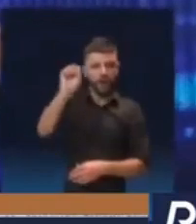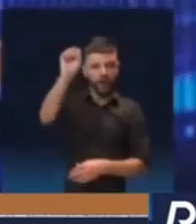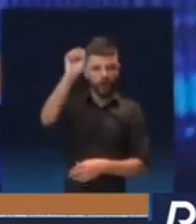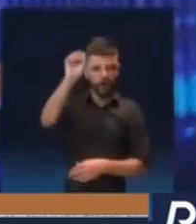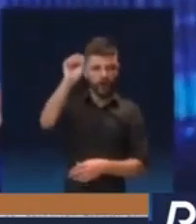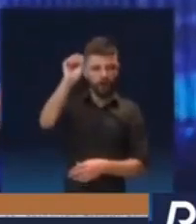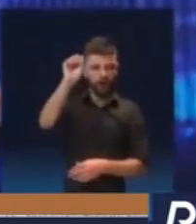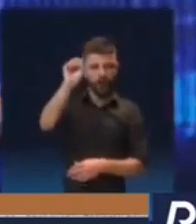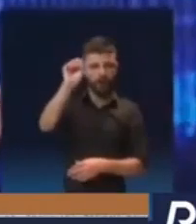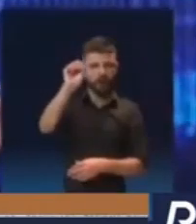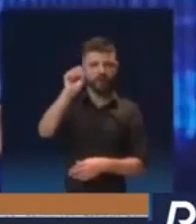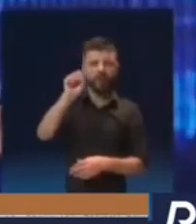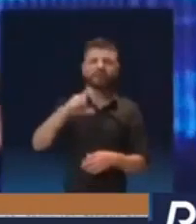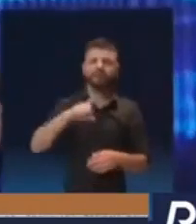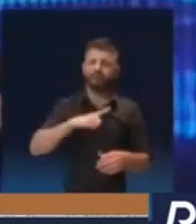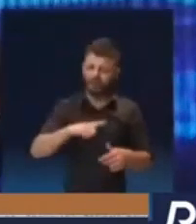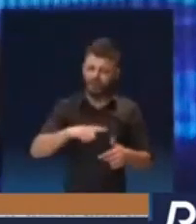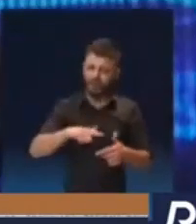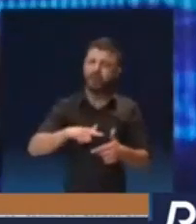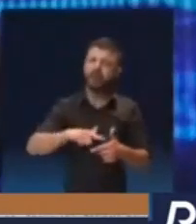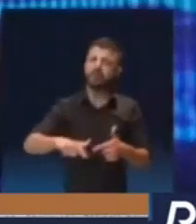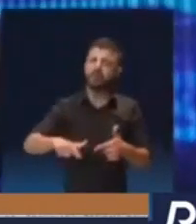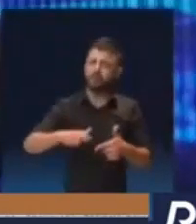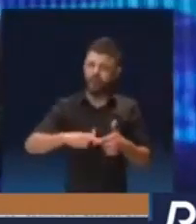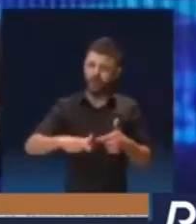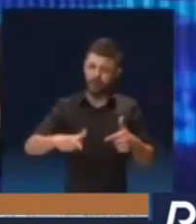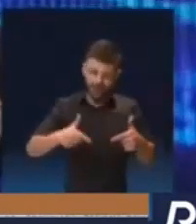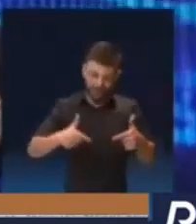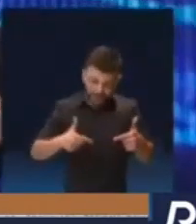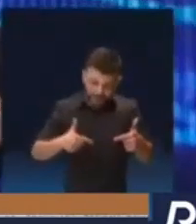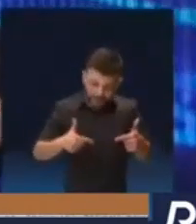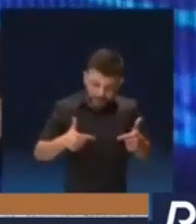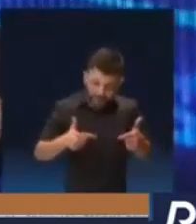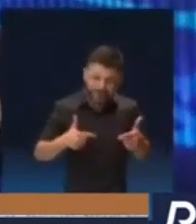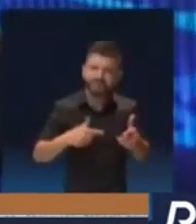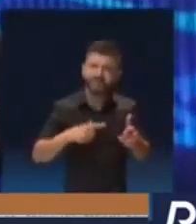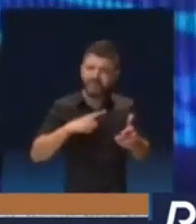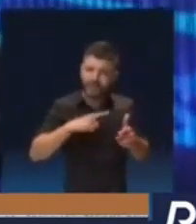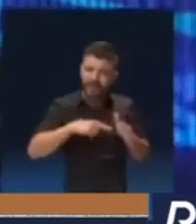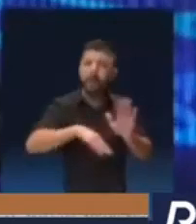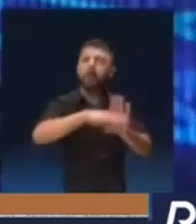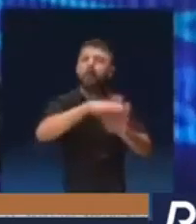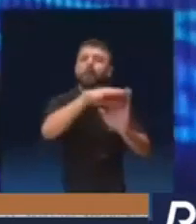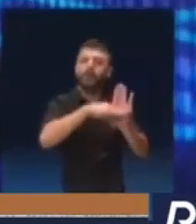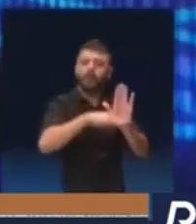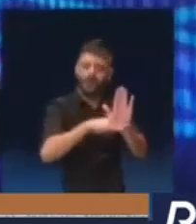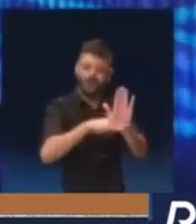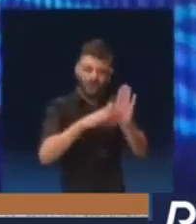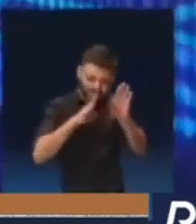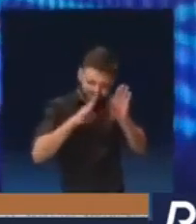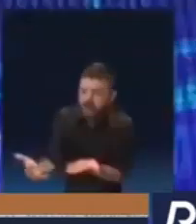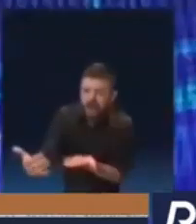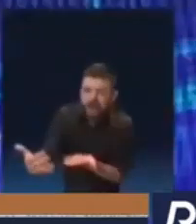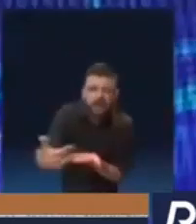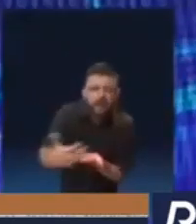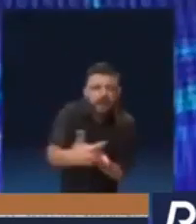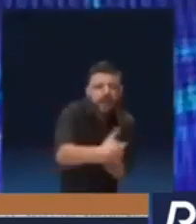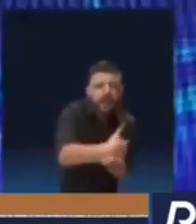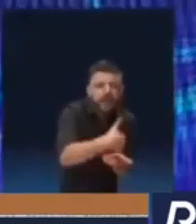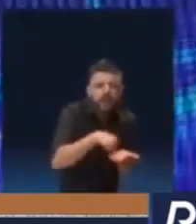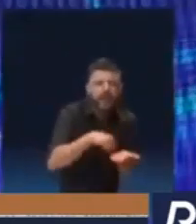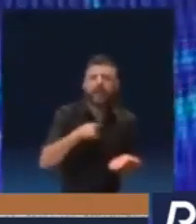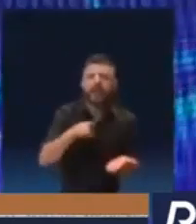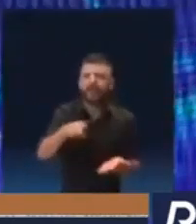da ausência do governador para marcar a posição fazendo críticas ao governador. A ideia, geralmente,